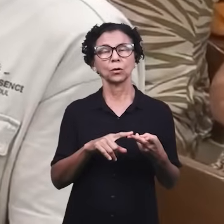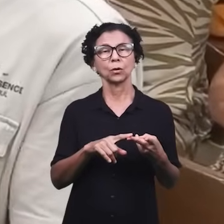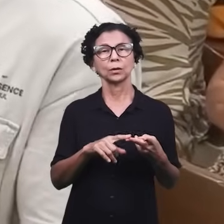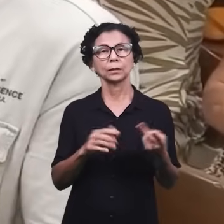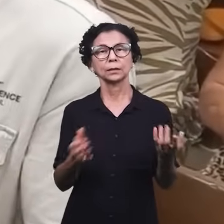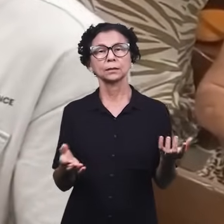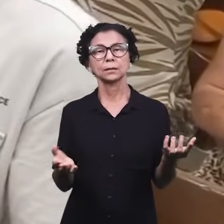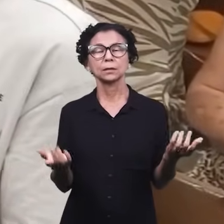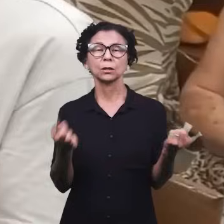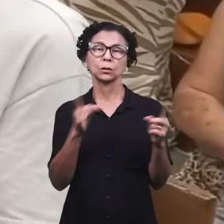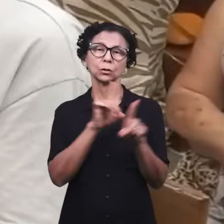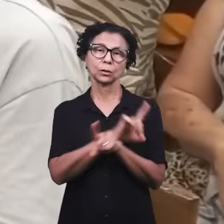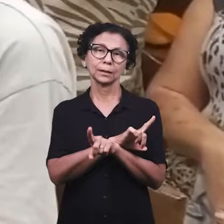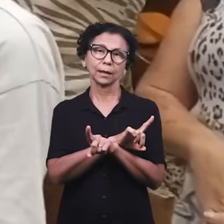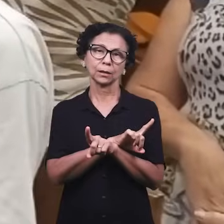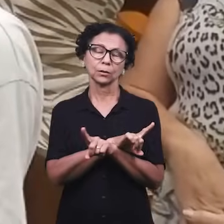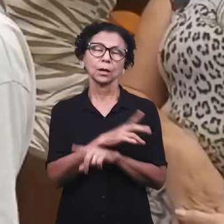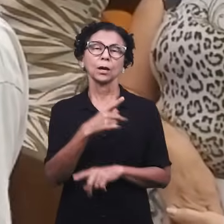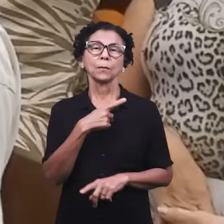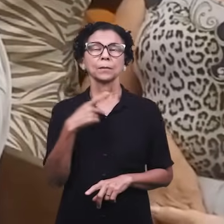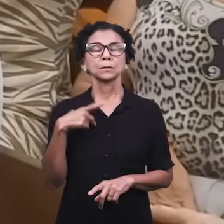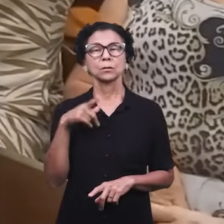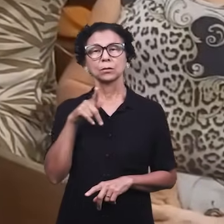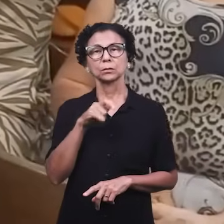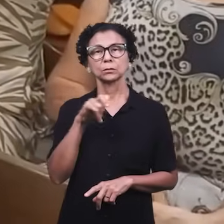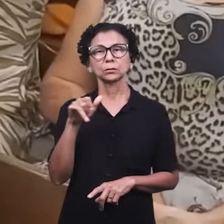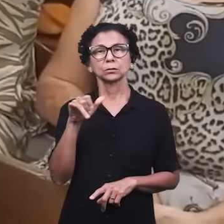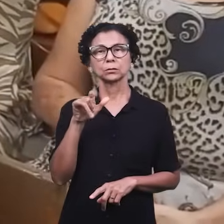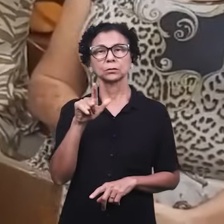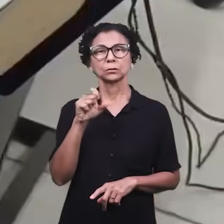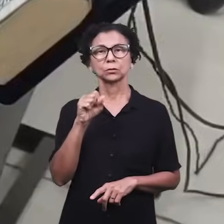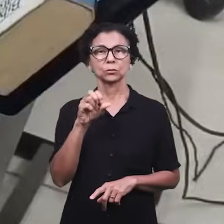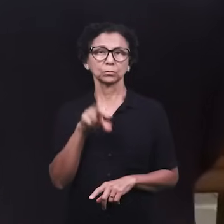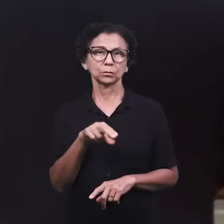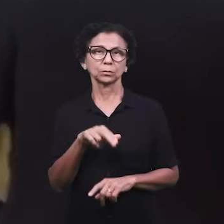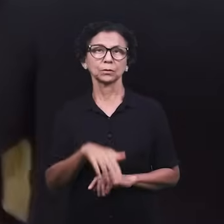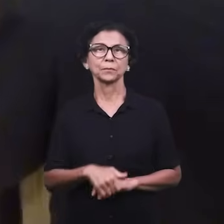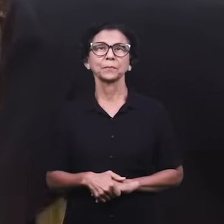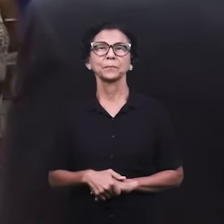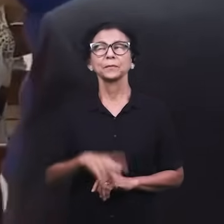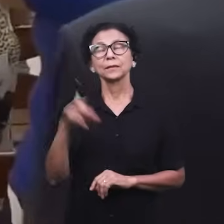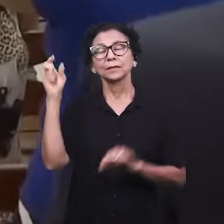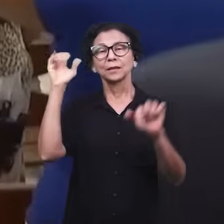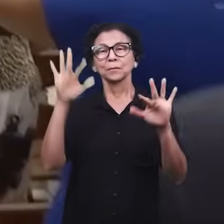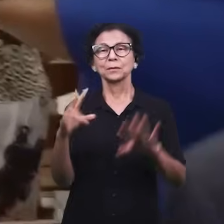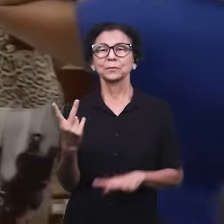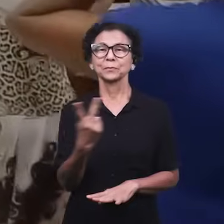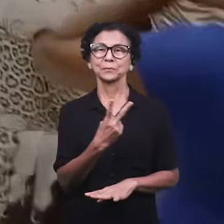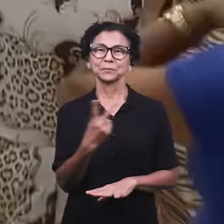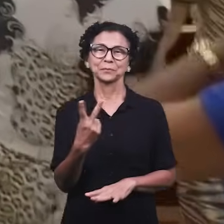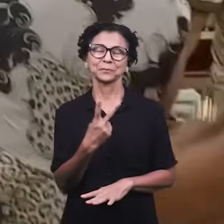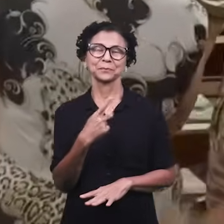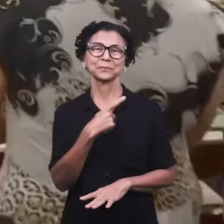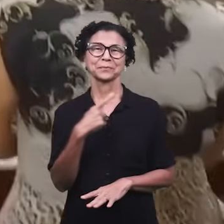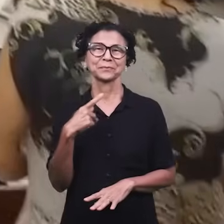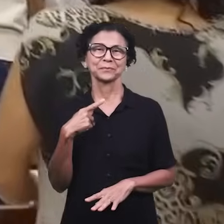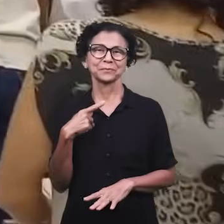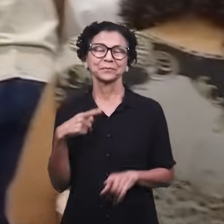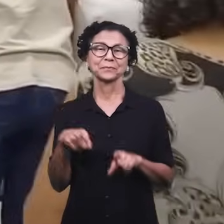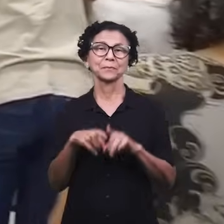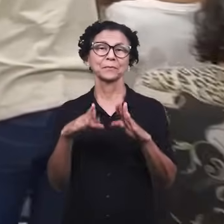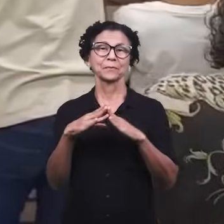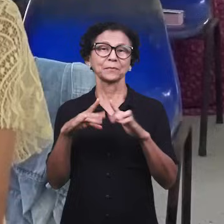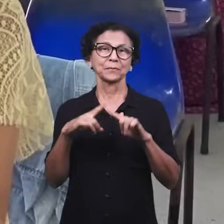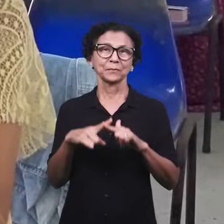é essas duas congregações integram o Polo Afogados. Que Deus abençoe aos pastores e às igrejas nesta